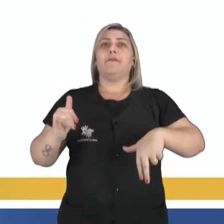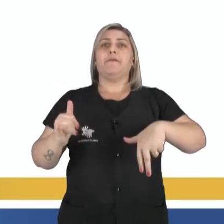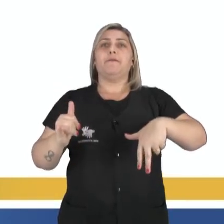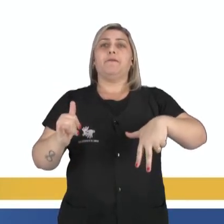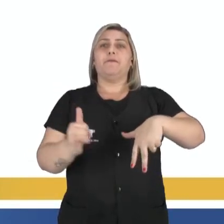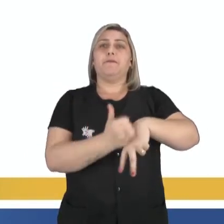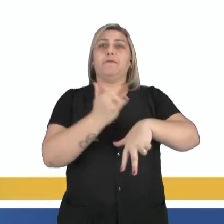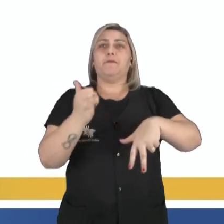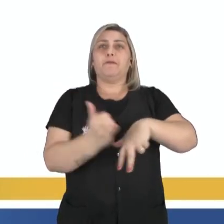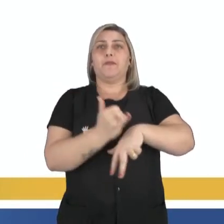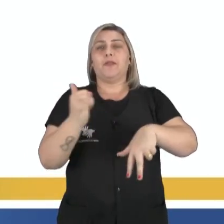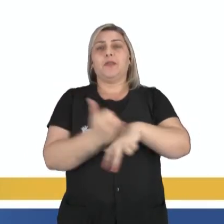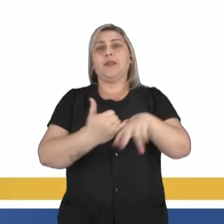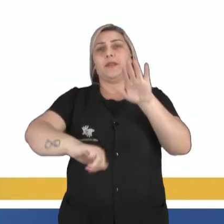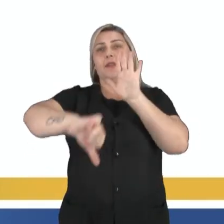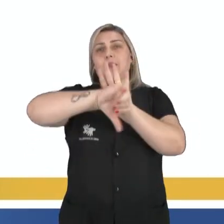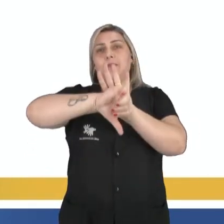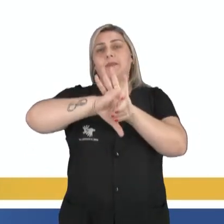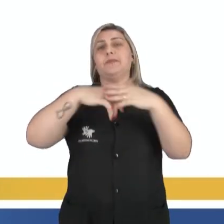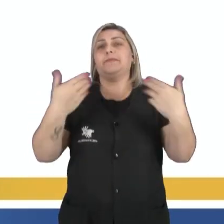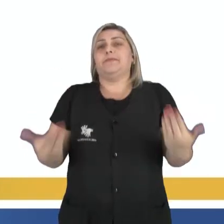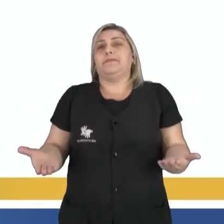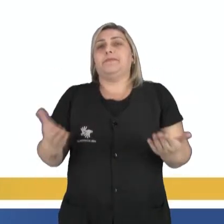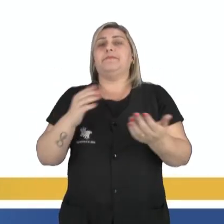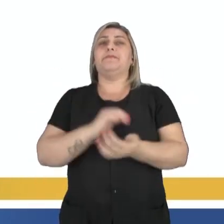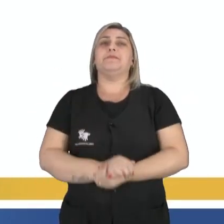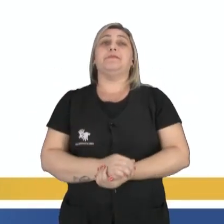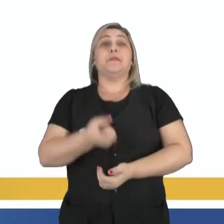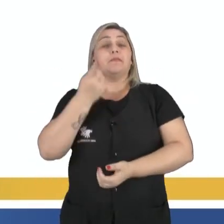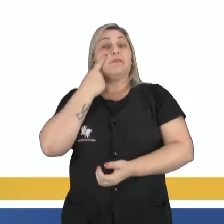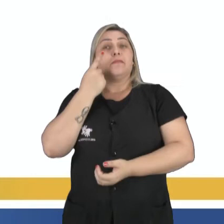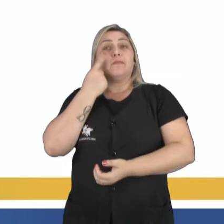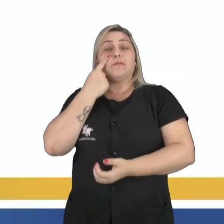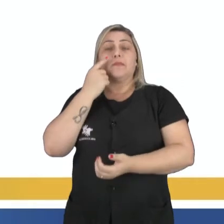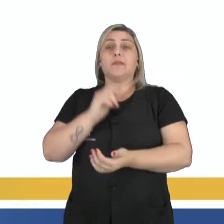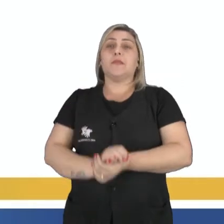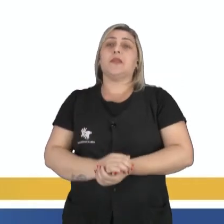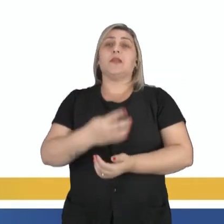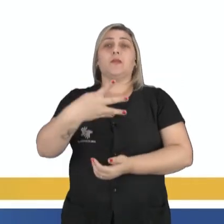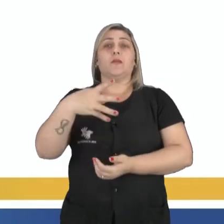vítimas desse tipo de crime. Então, veja que